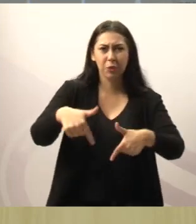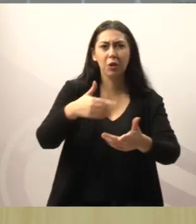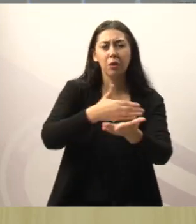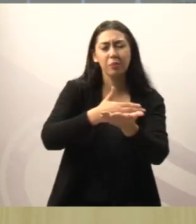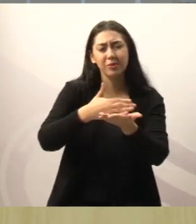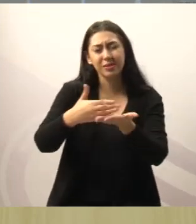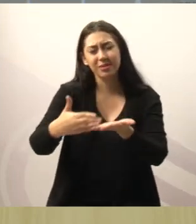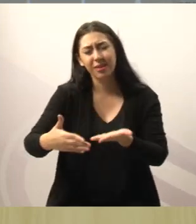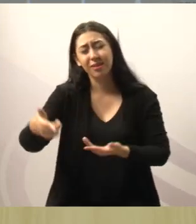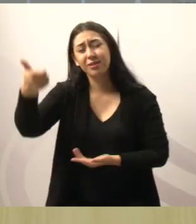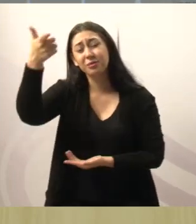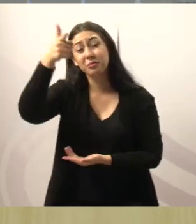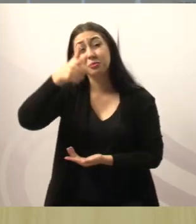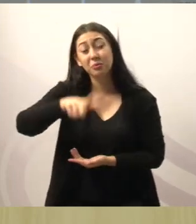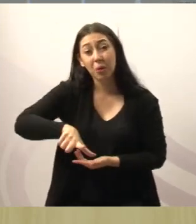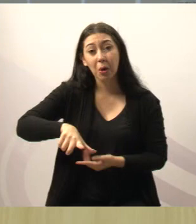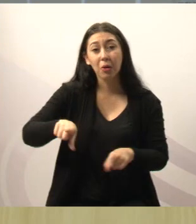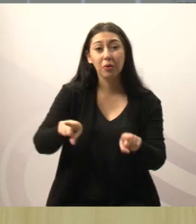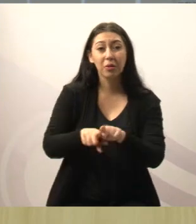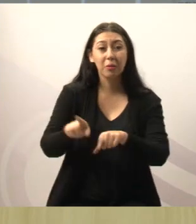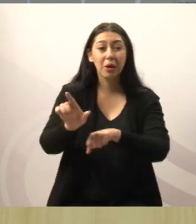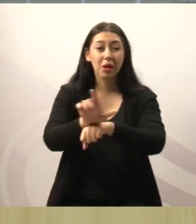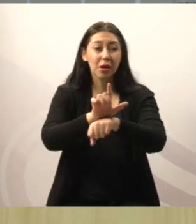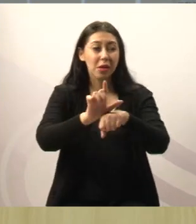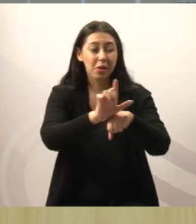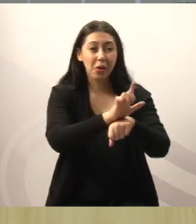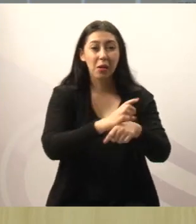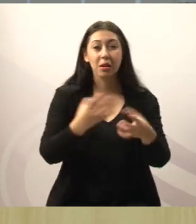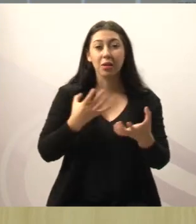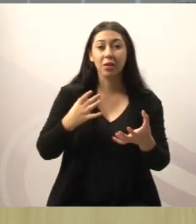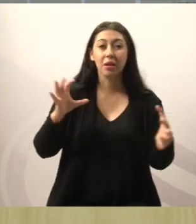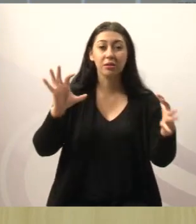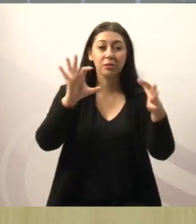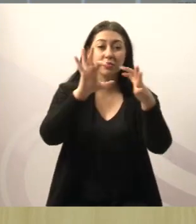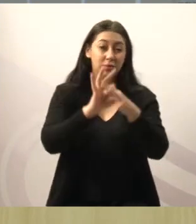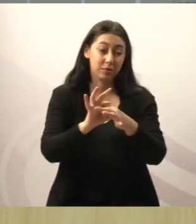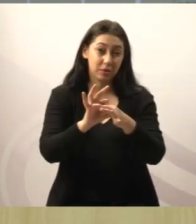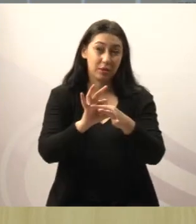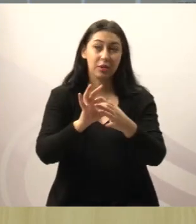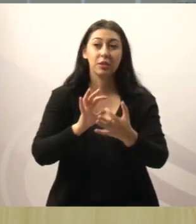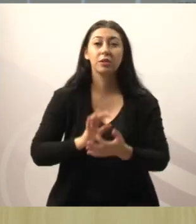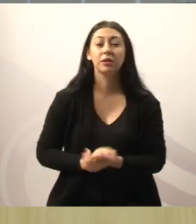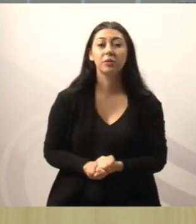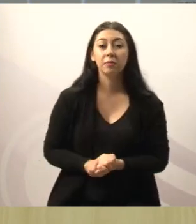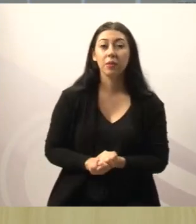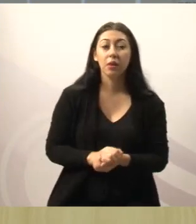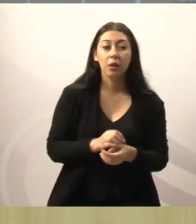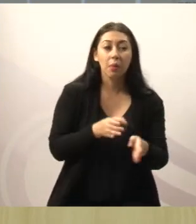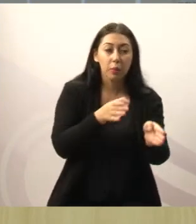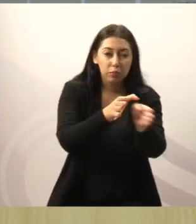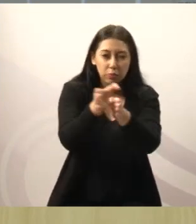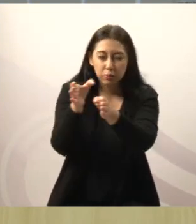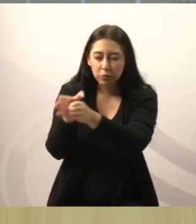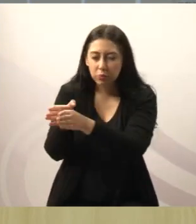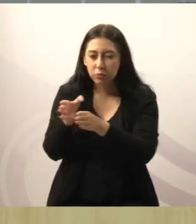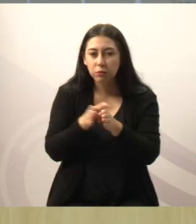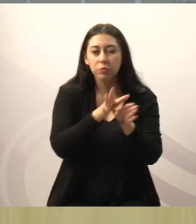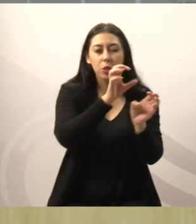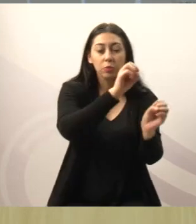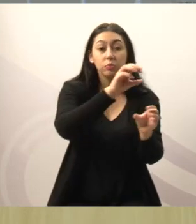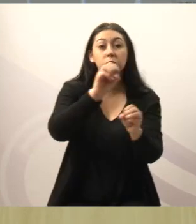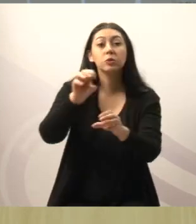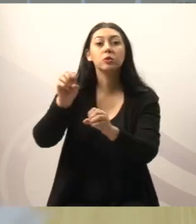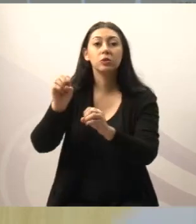vários comerciantes que querem ser parceiros, em especial na conscientização da população,